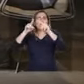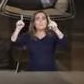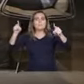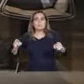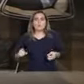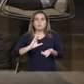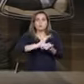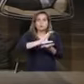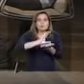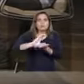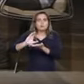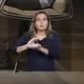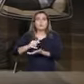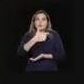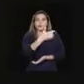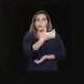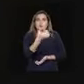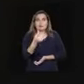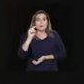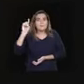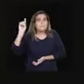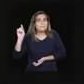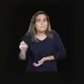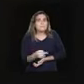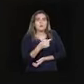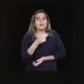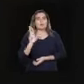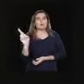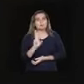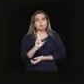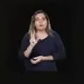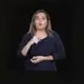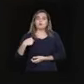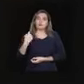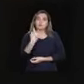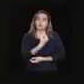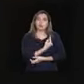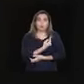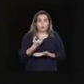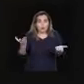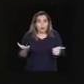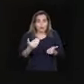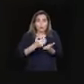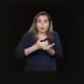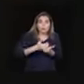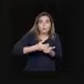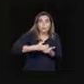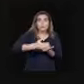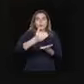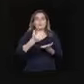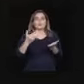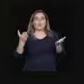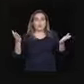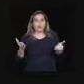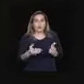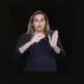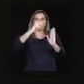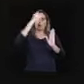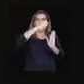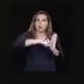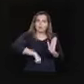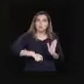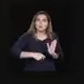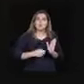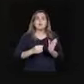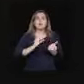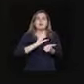de 26 milhões de reais e que estamos iniciando hoje. Vamos assinar a ordem de serviço